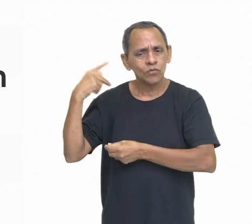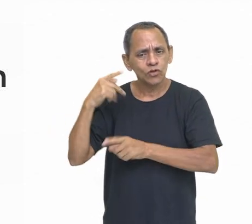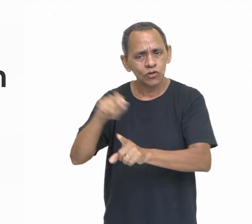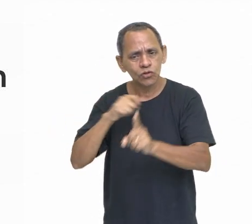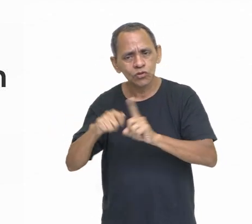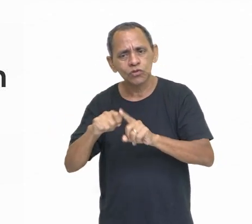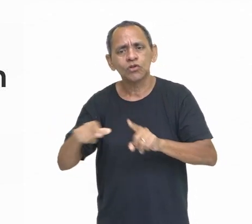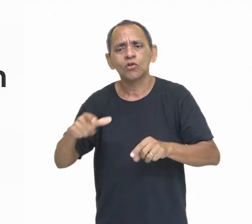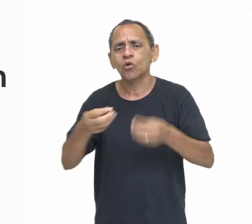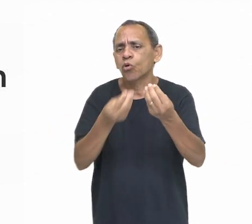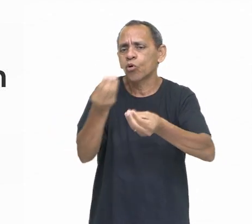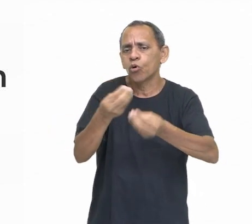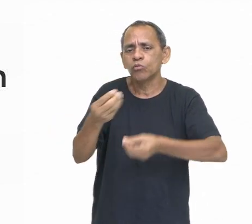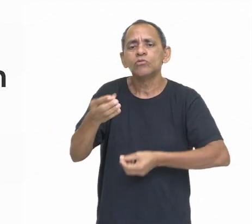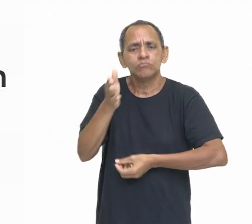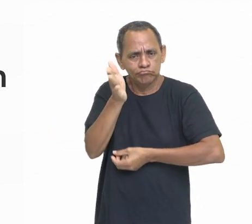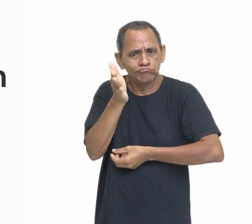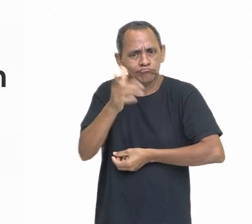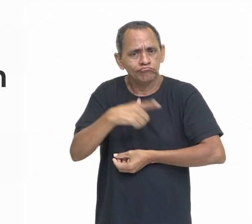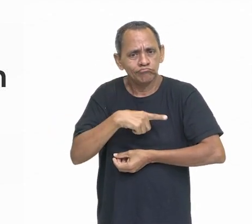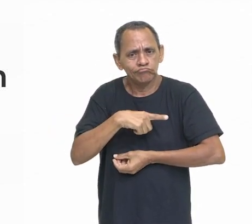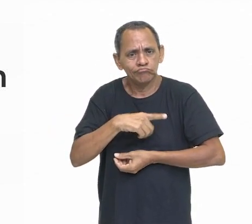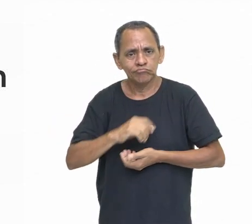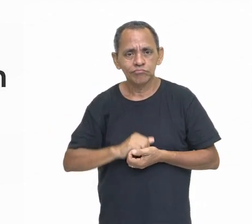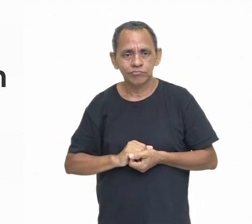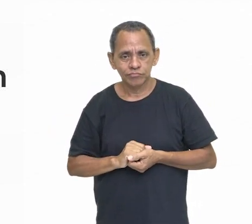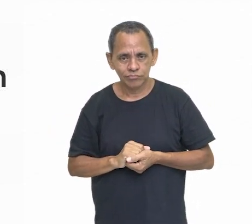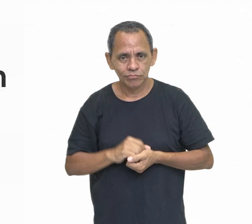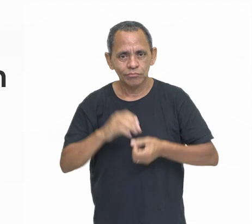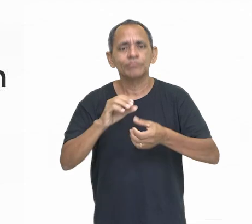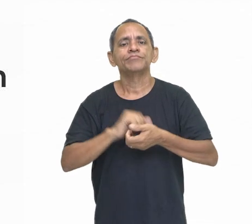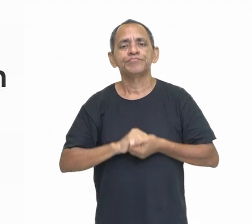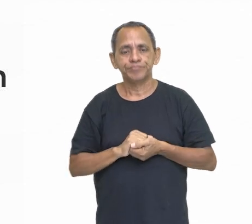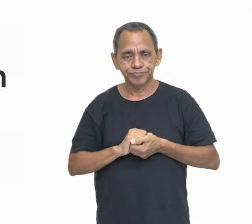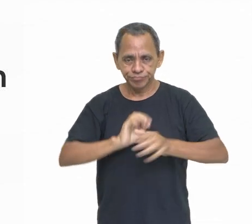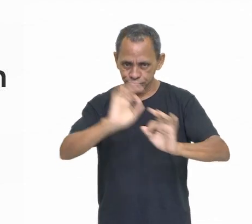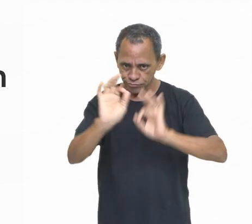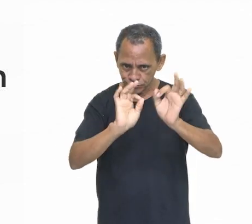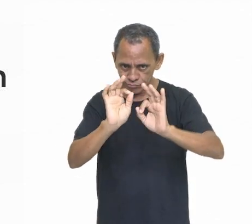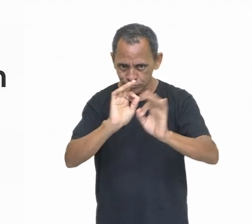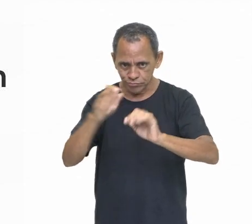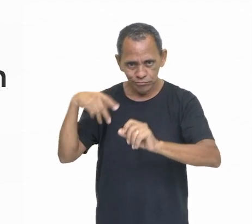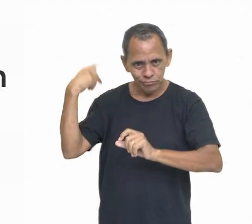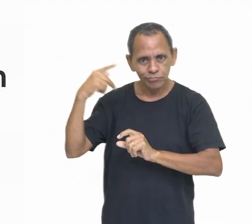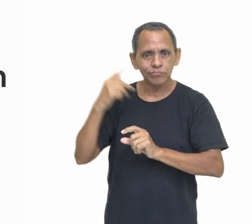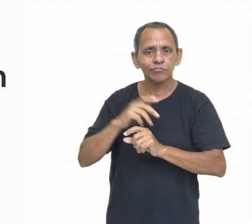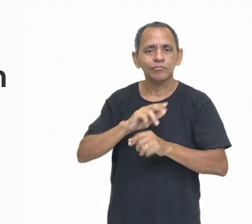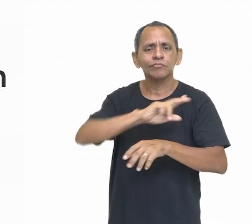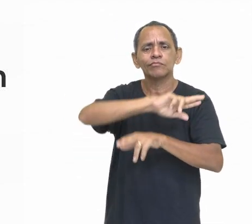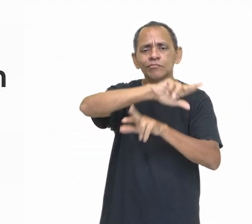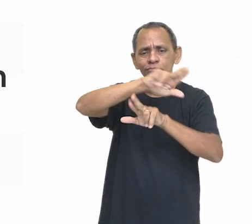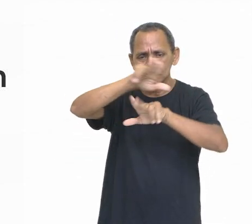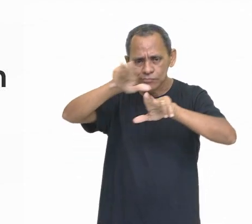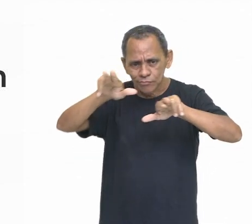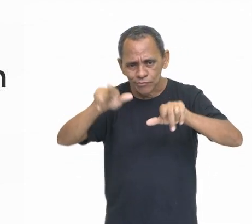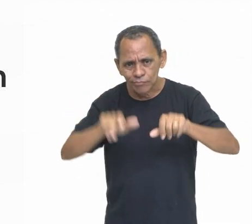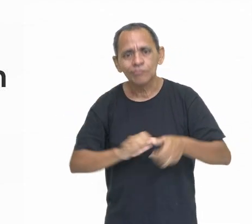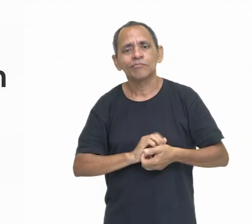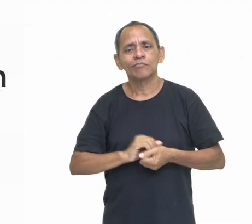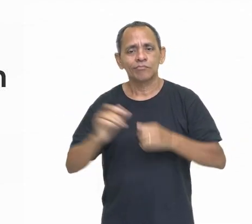Existia uma organização política descentralizada em diversas cidades, estados